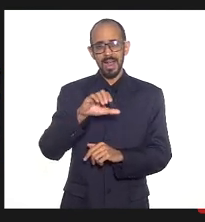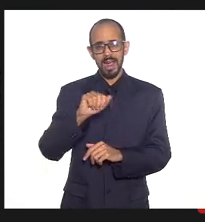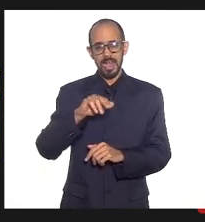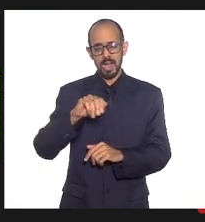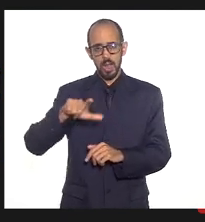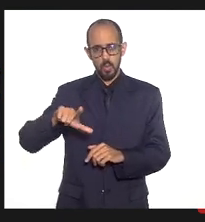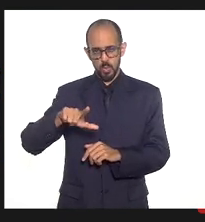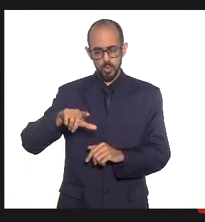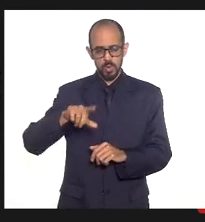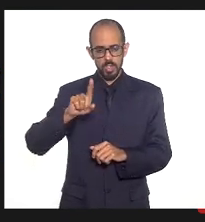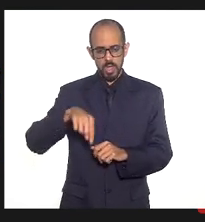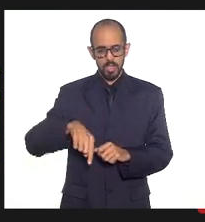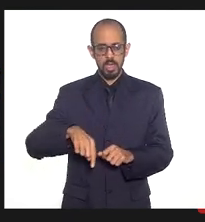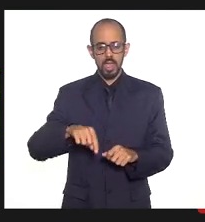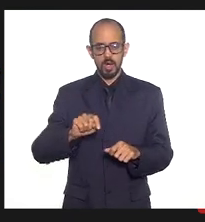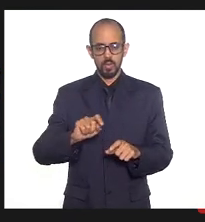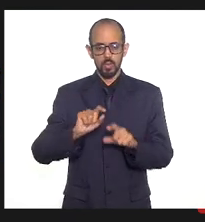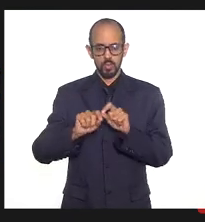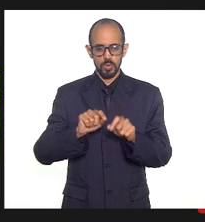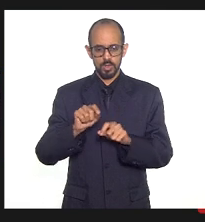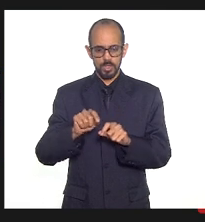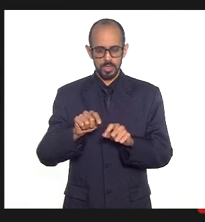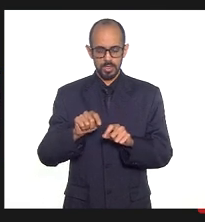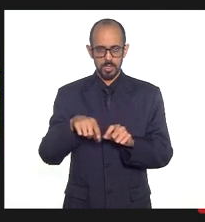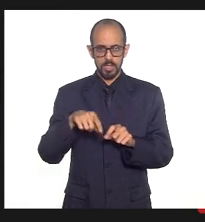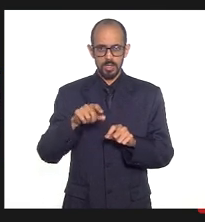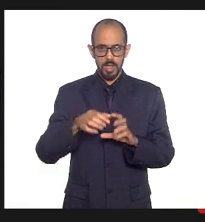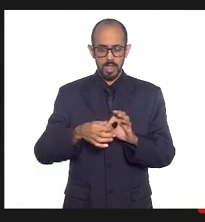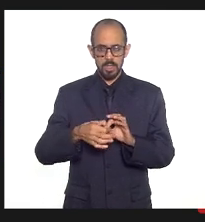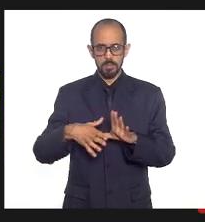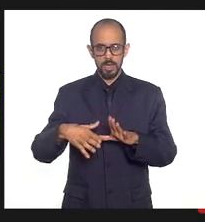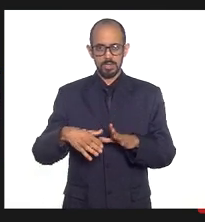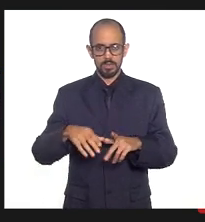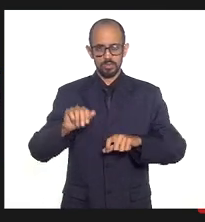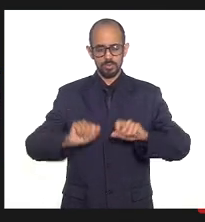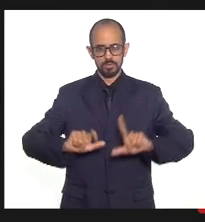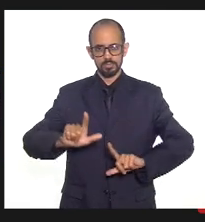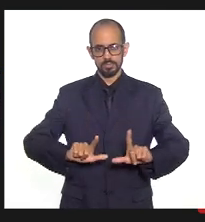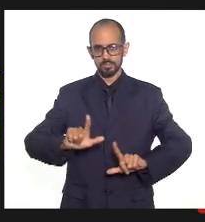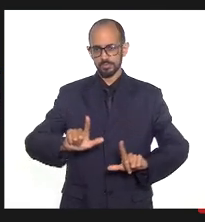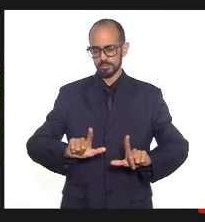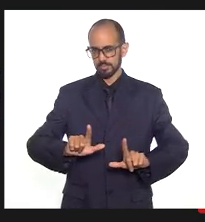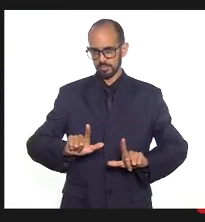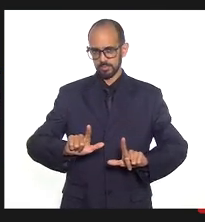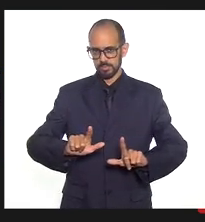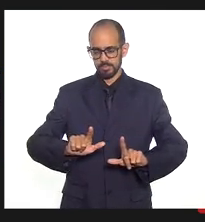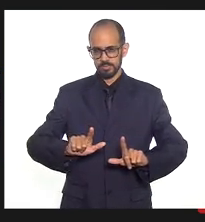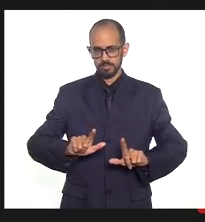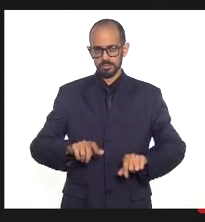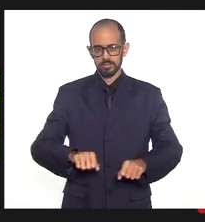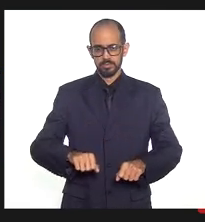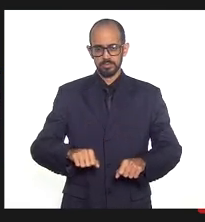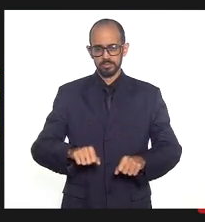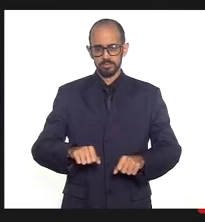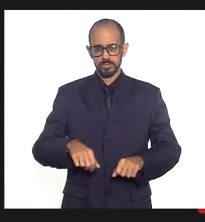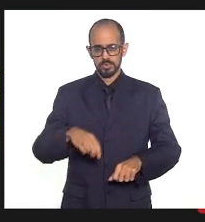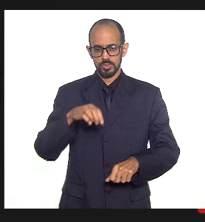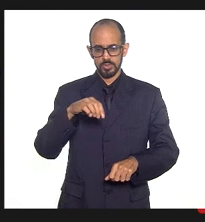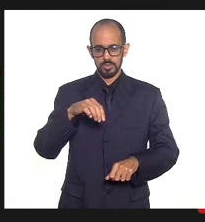trata. Nós estamos falando de democratizar os meios de comunicação, os médias,